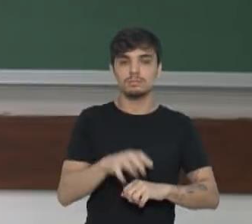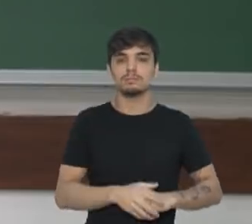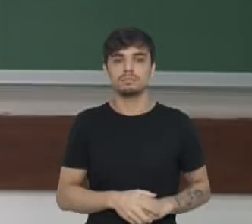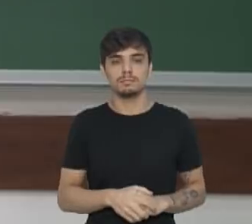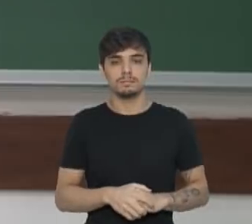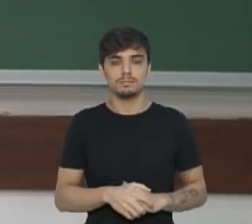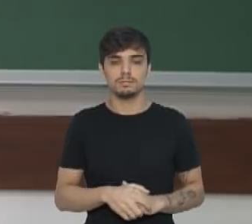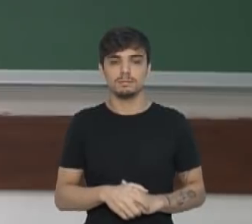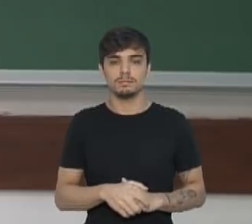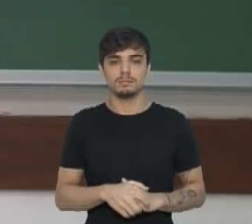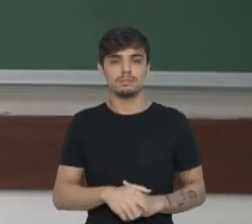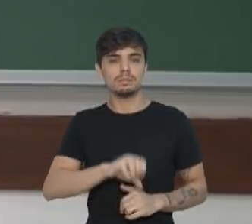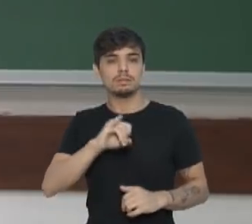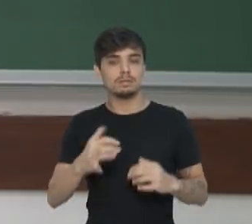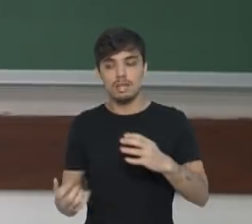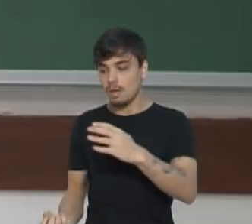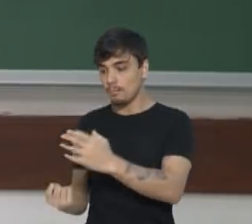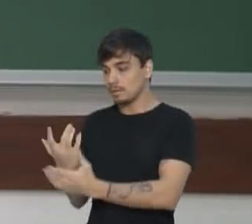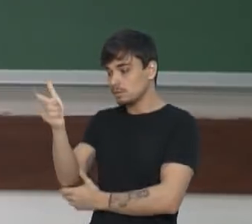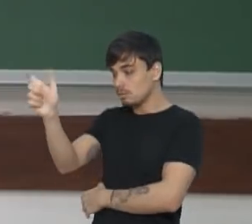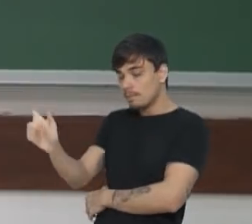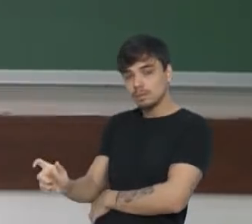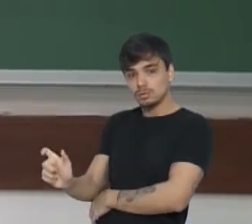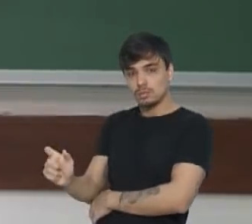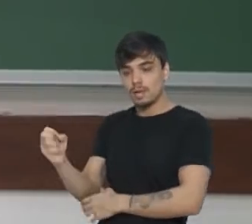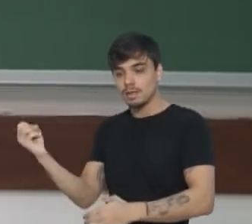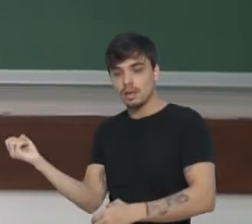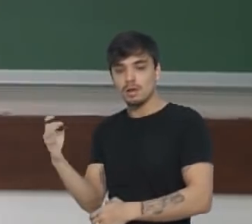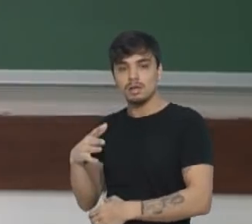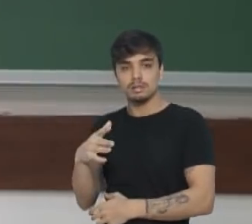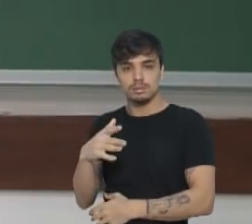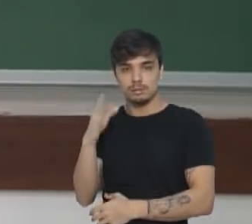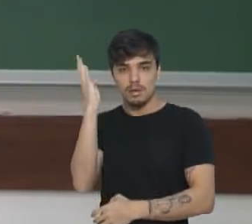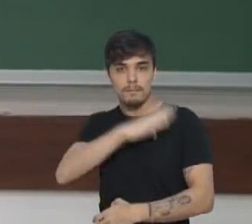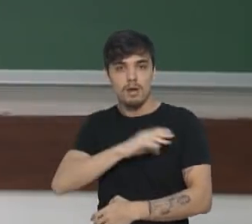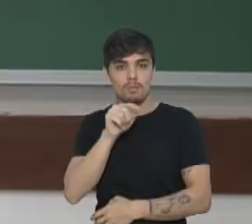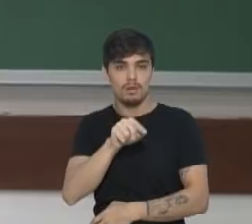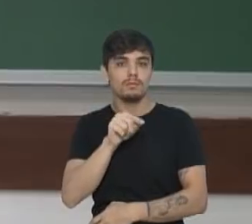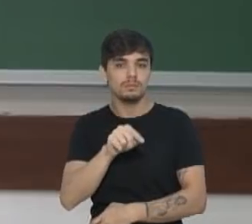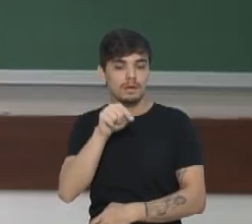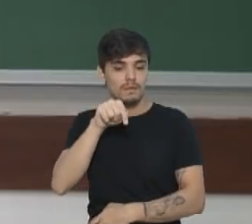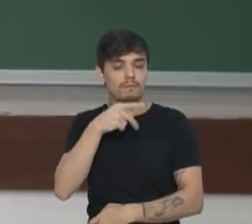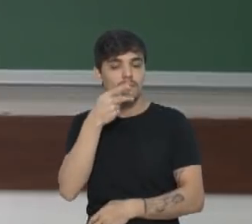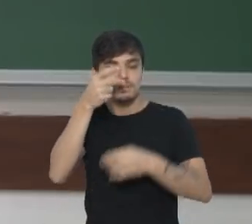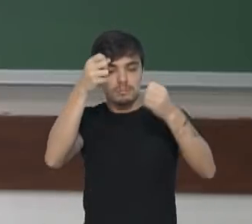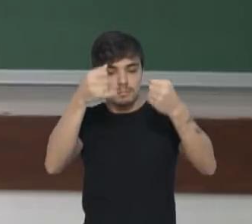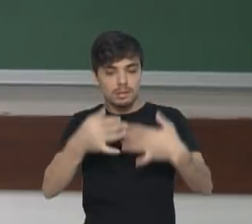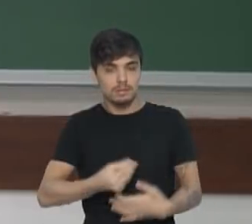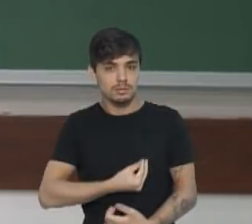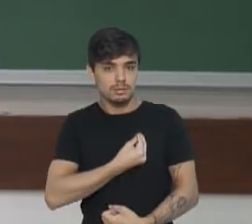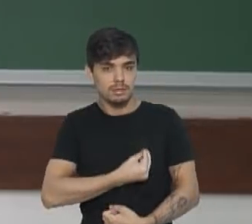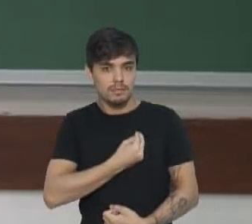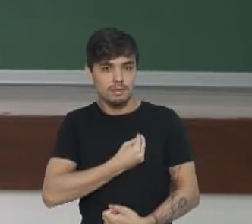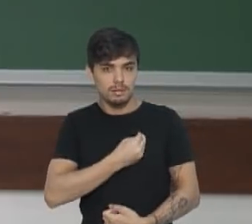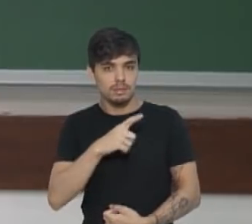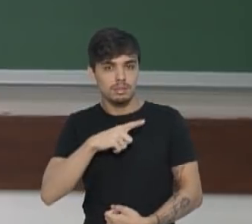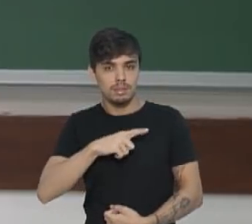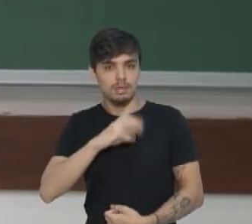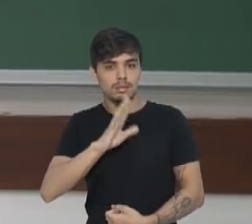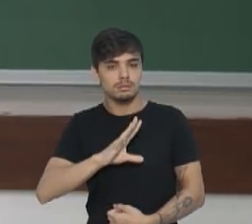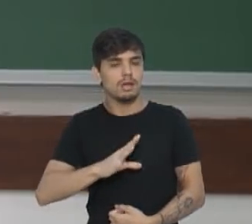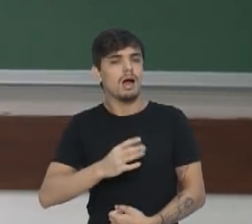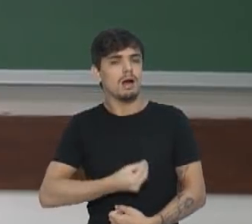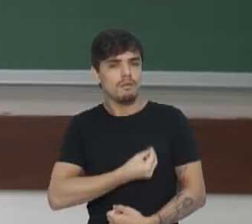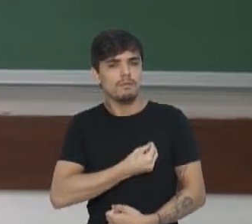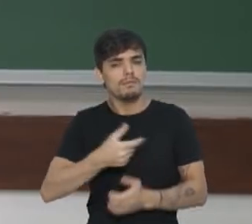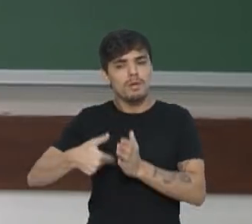Se aparecesse alguém e te jogasse essa maldição e dissesse que essa vida que você está levando aqui, você já viveu ela inúmeras vezes. E você está